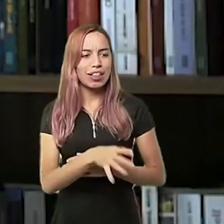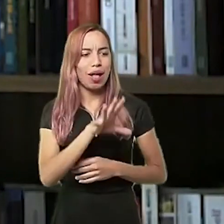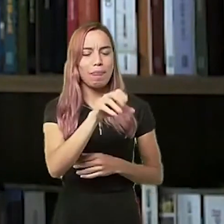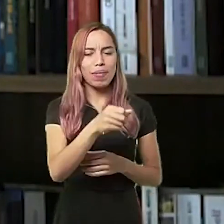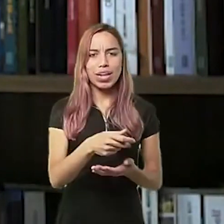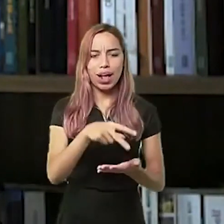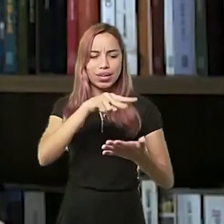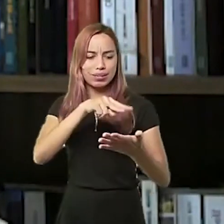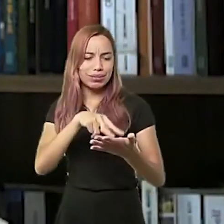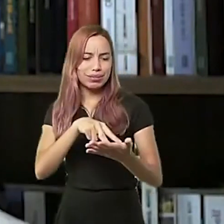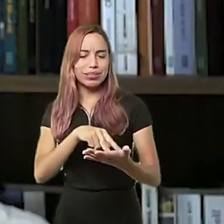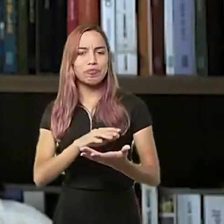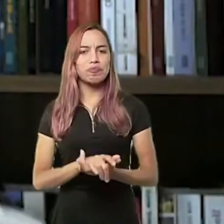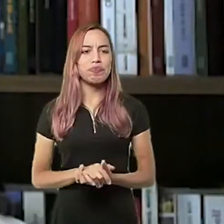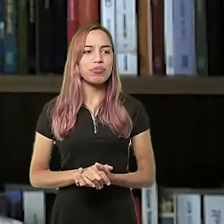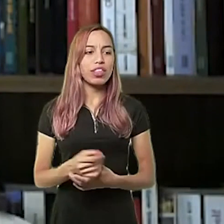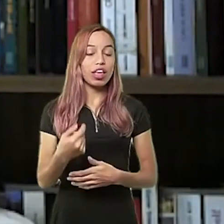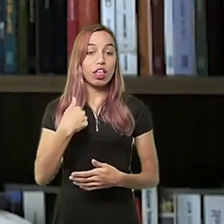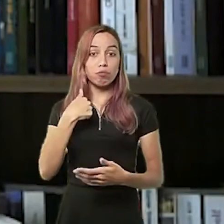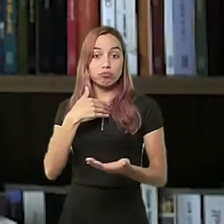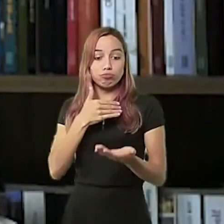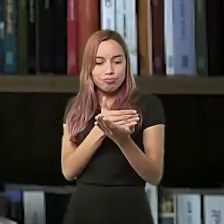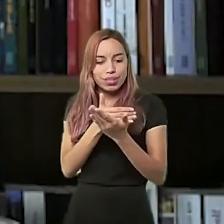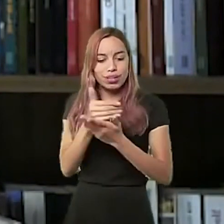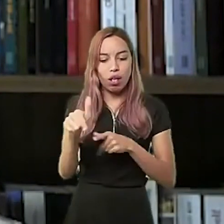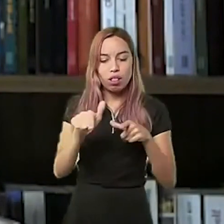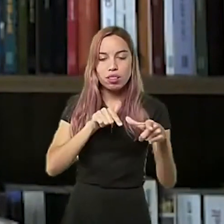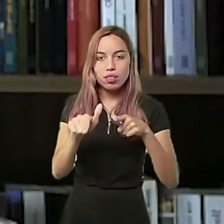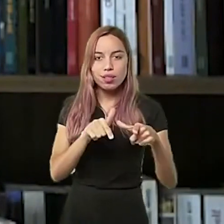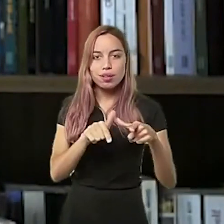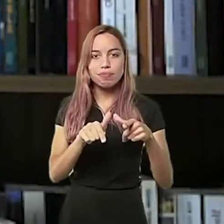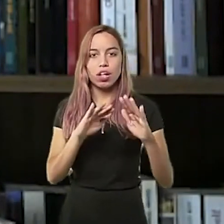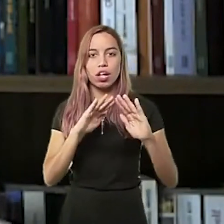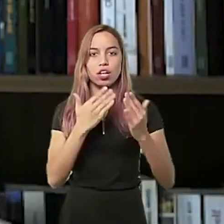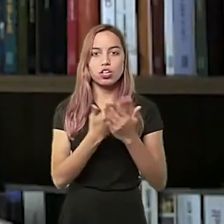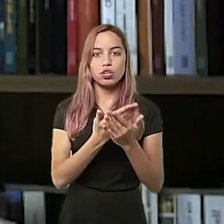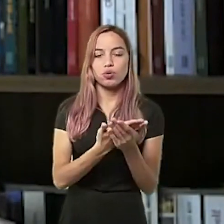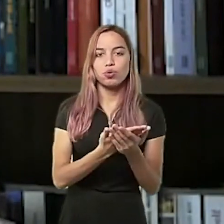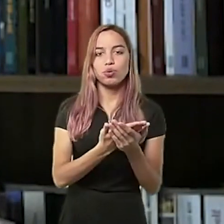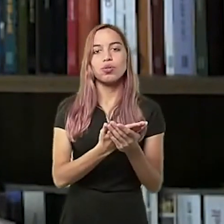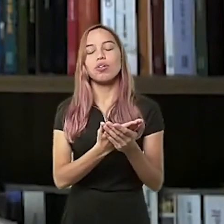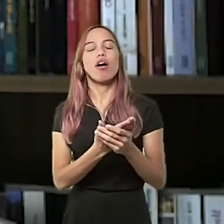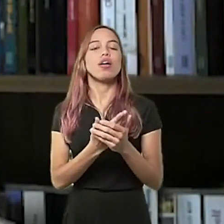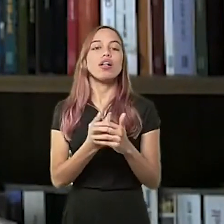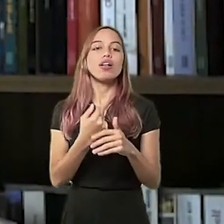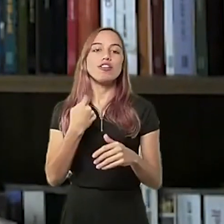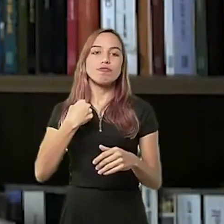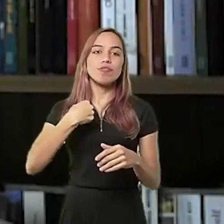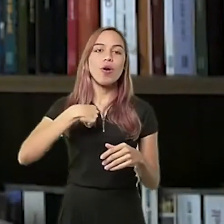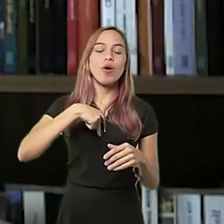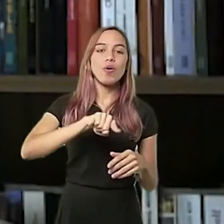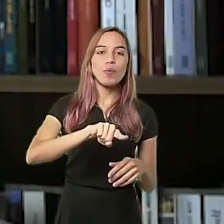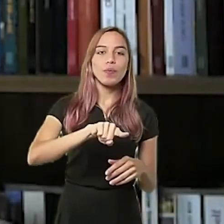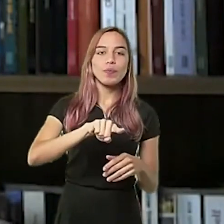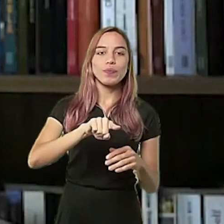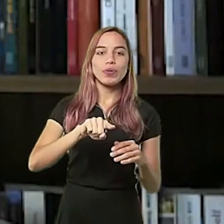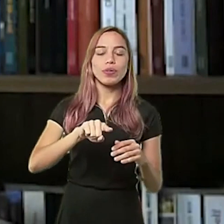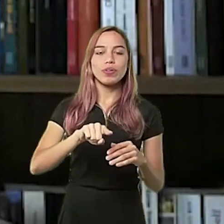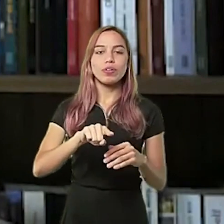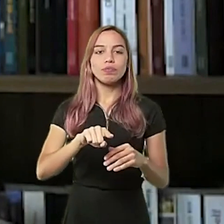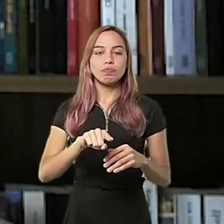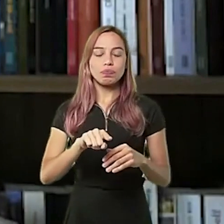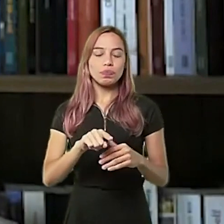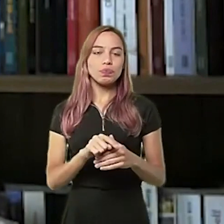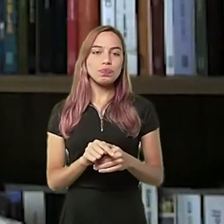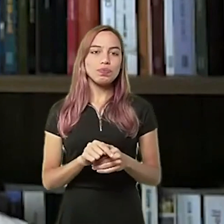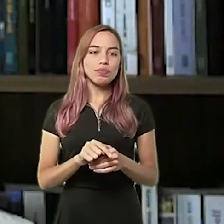numa escola, e eu digitava provas, copiava, né, fazia cópias de atividades